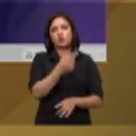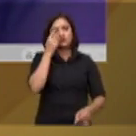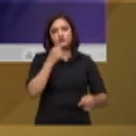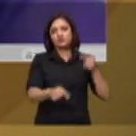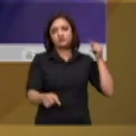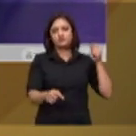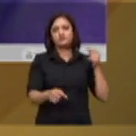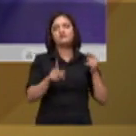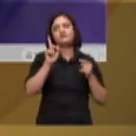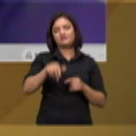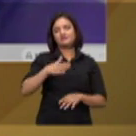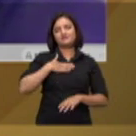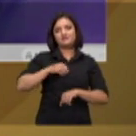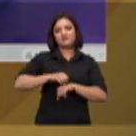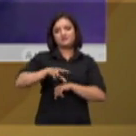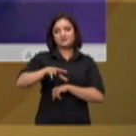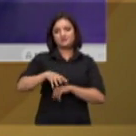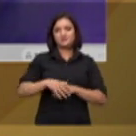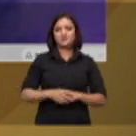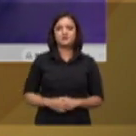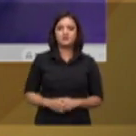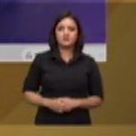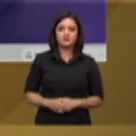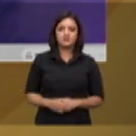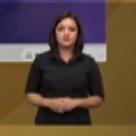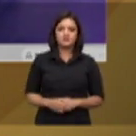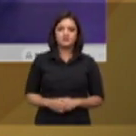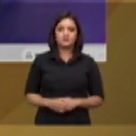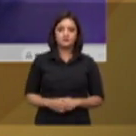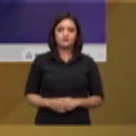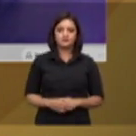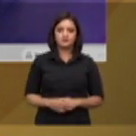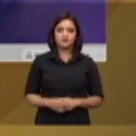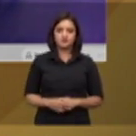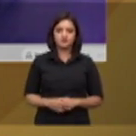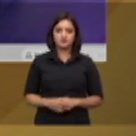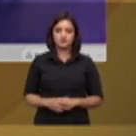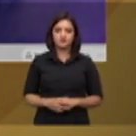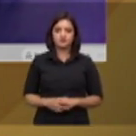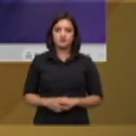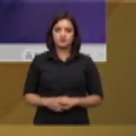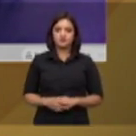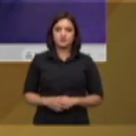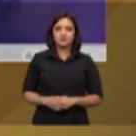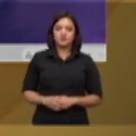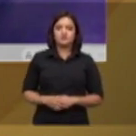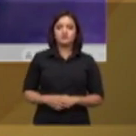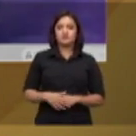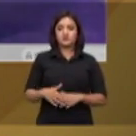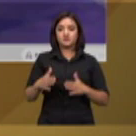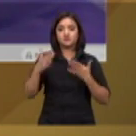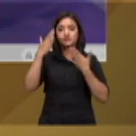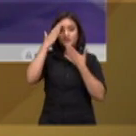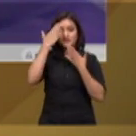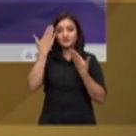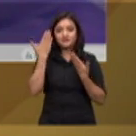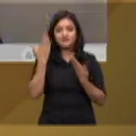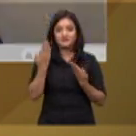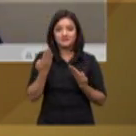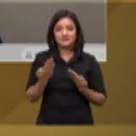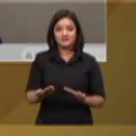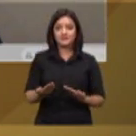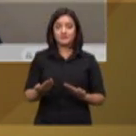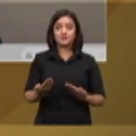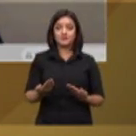tinha a compartilhar com vossas excelências na tarde de hoje. Muito obrigado. Muito obrigado, doutor Roberto